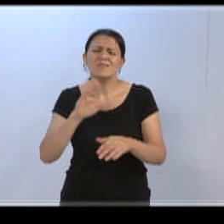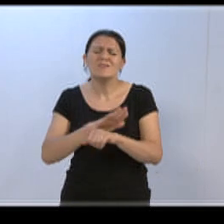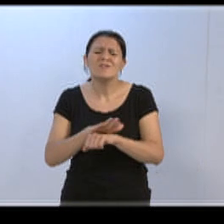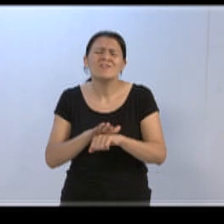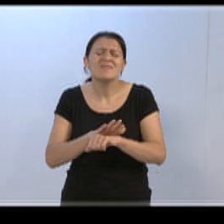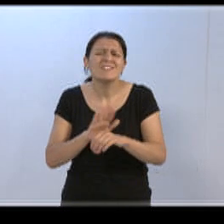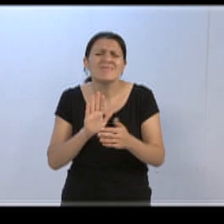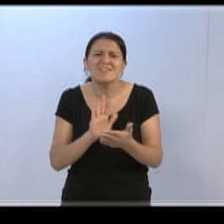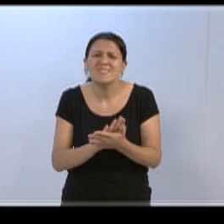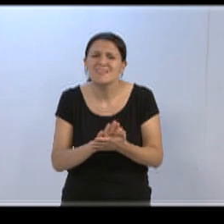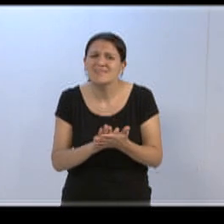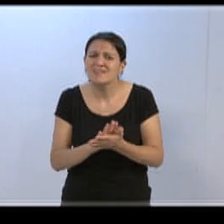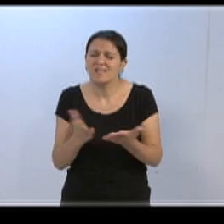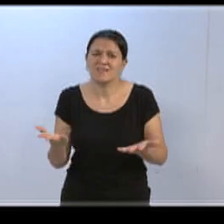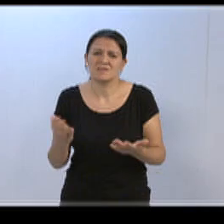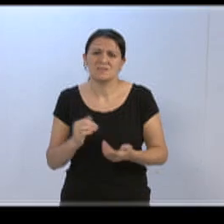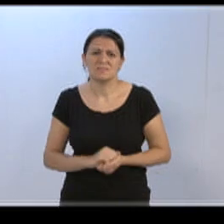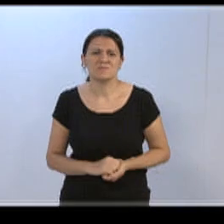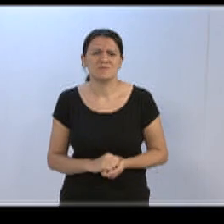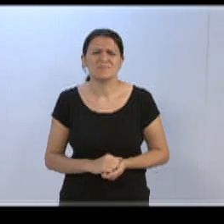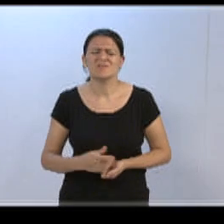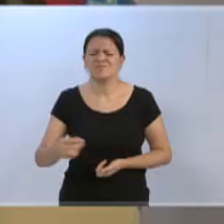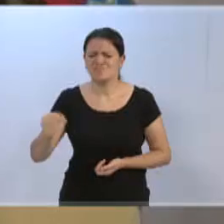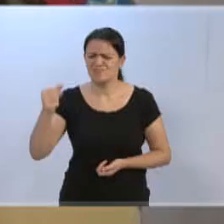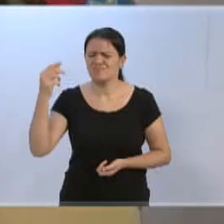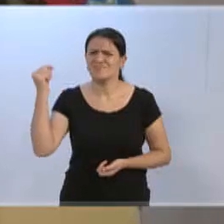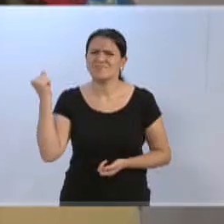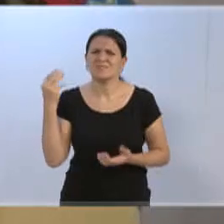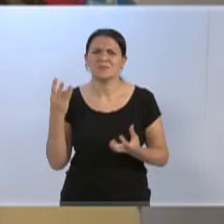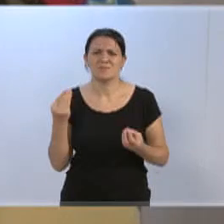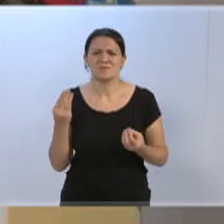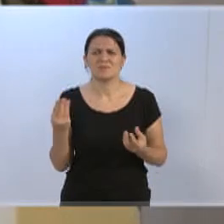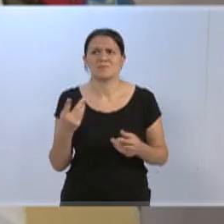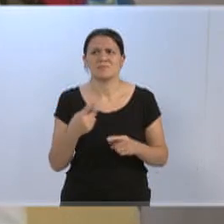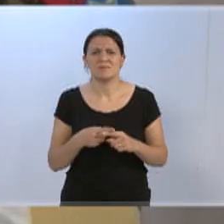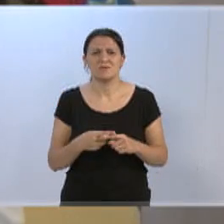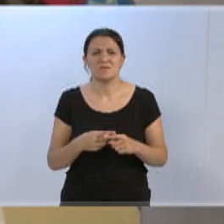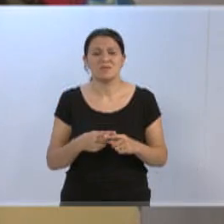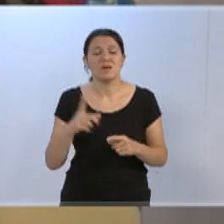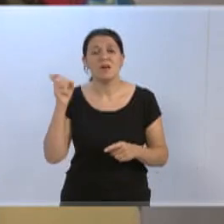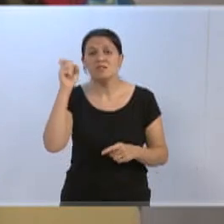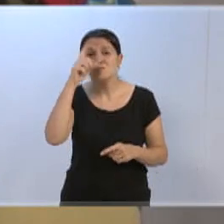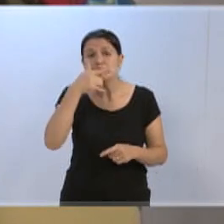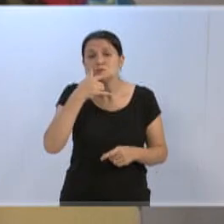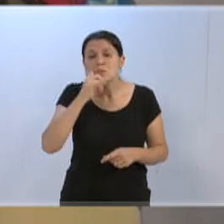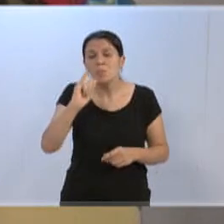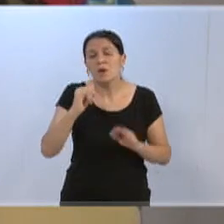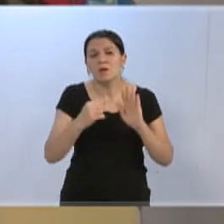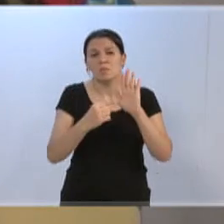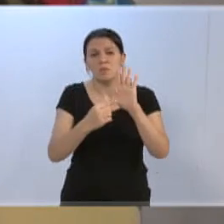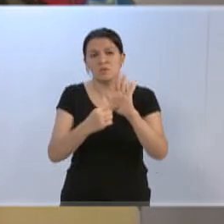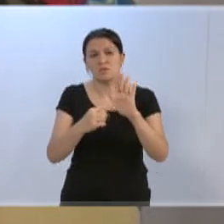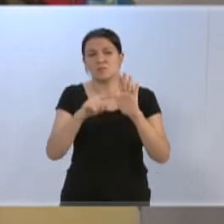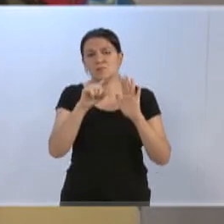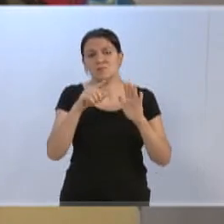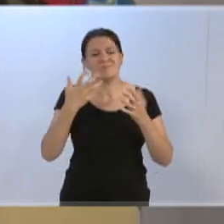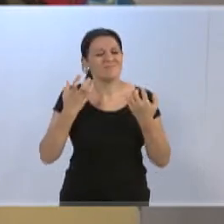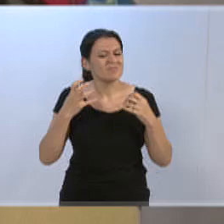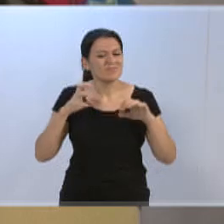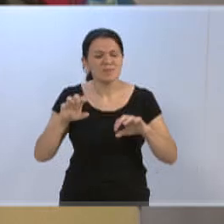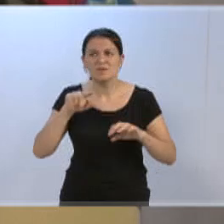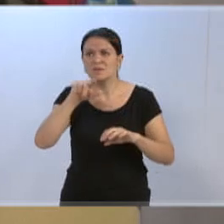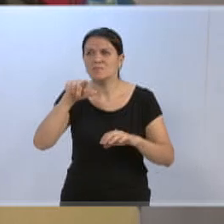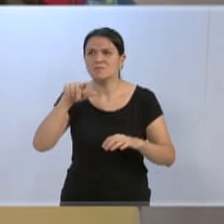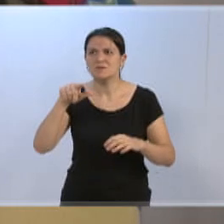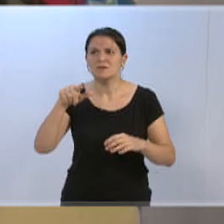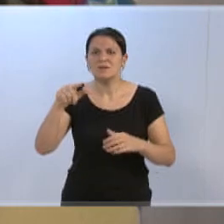Por várias vezes foram essas histórias. É difícil um pai ter que expor essa situação. É muito difícil, senhores vereadores. Não queria que você estivesse